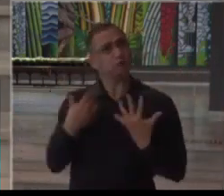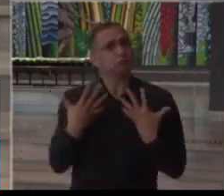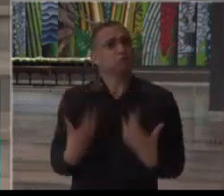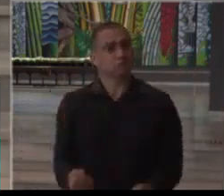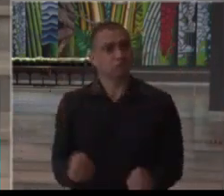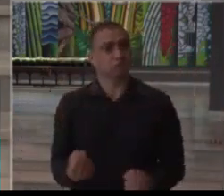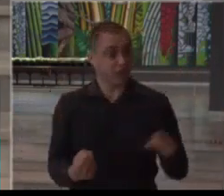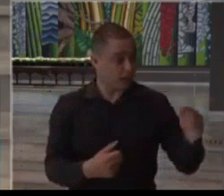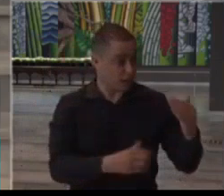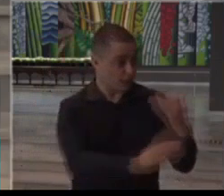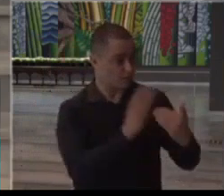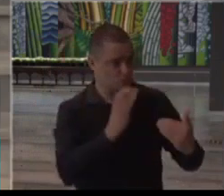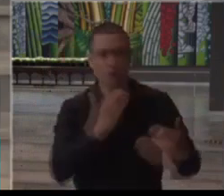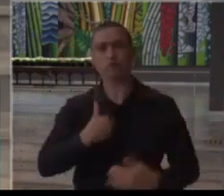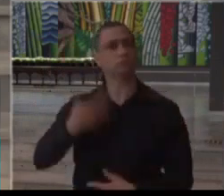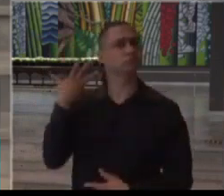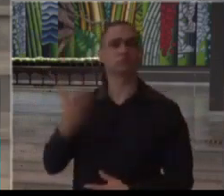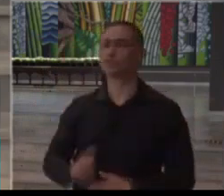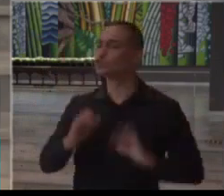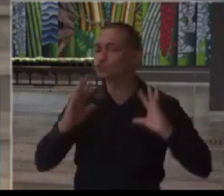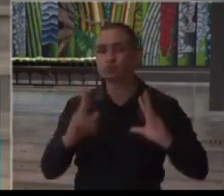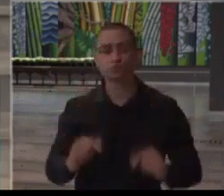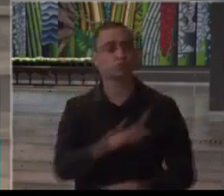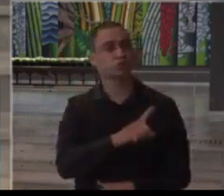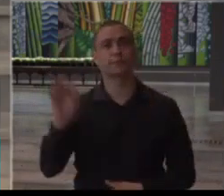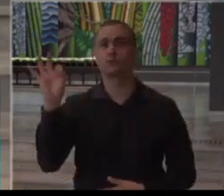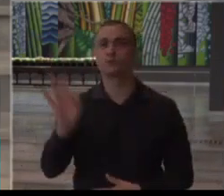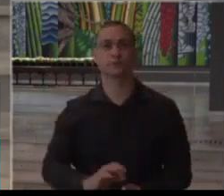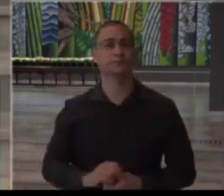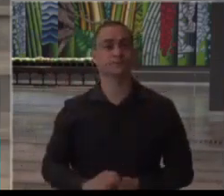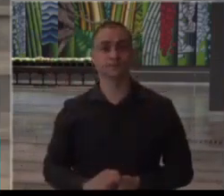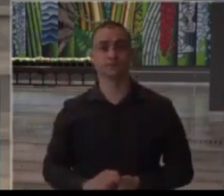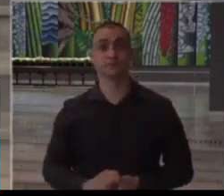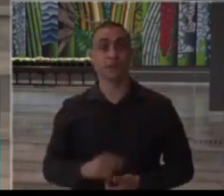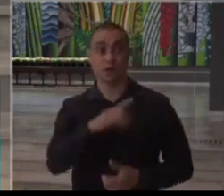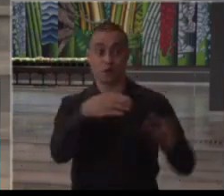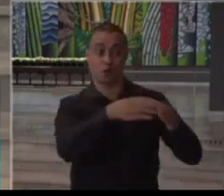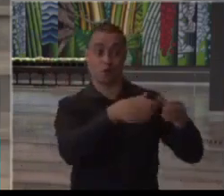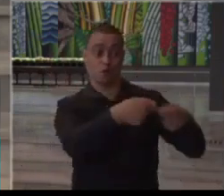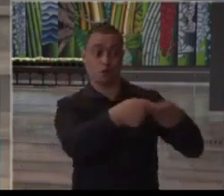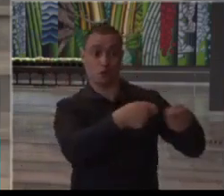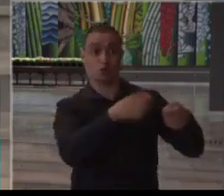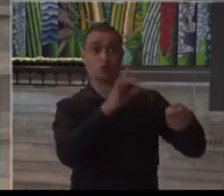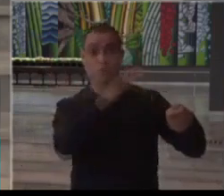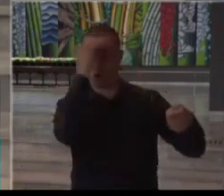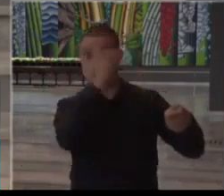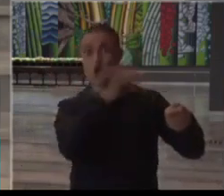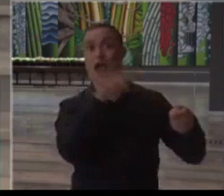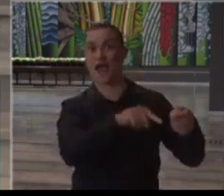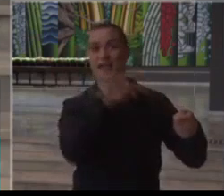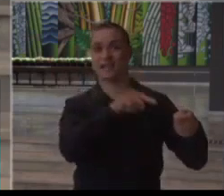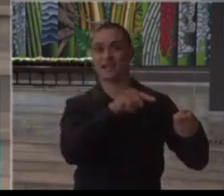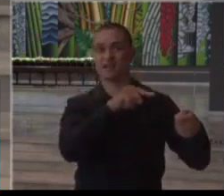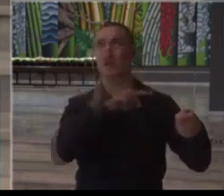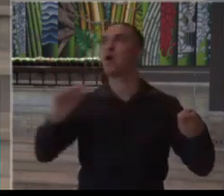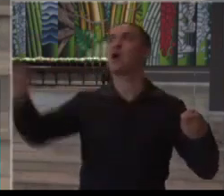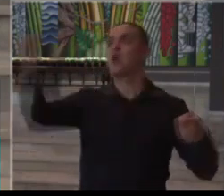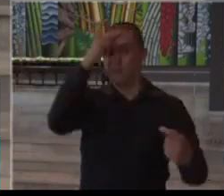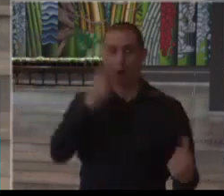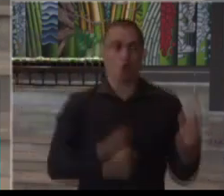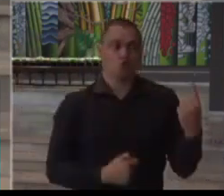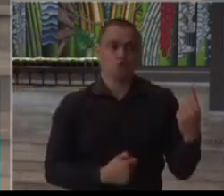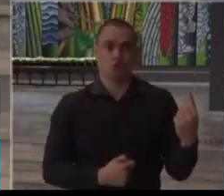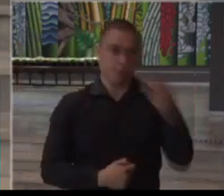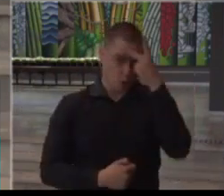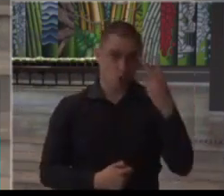adota integralmente a medida recomendada pelo Centro de Contingência. Pelo Centro de Contingência, quero deixar bem claro que não é por